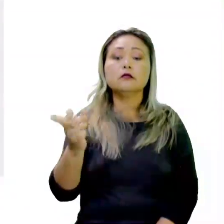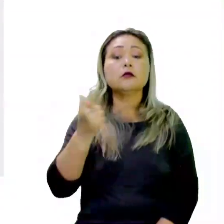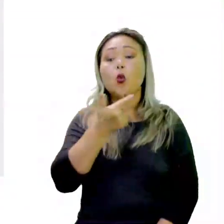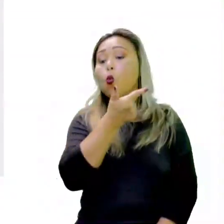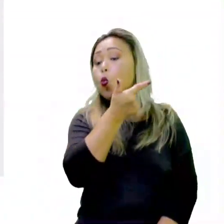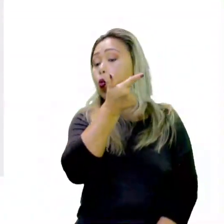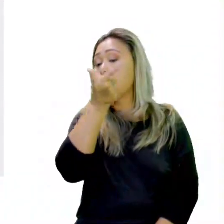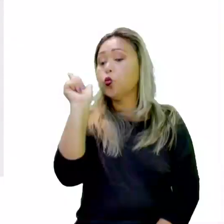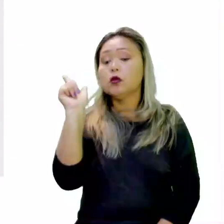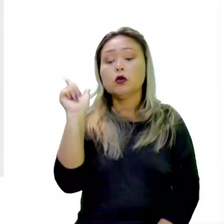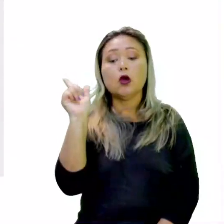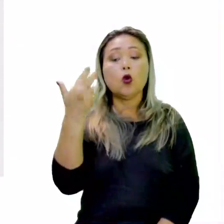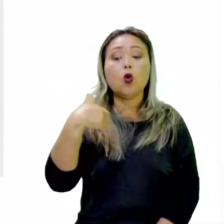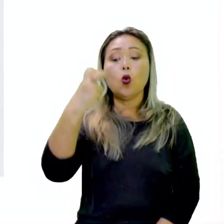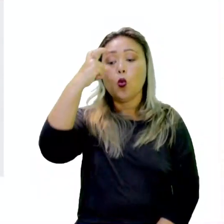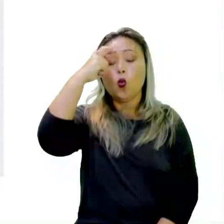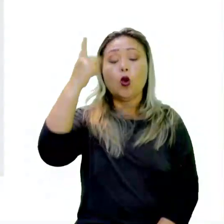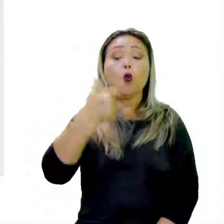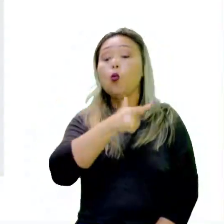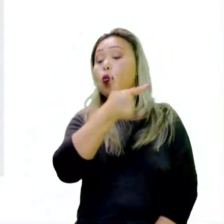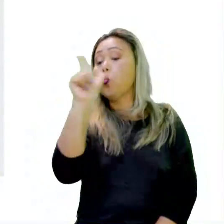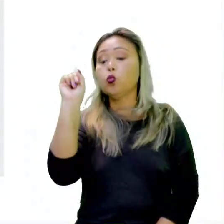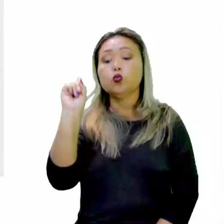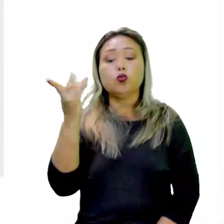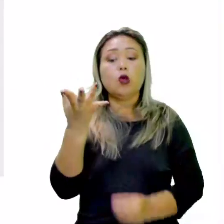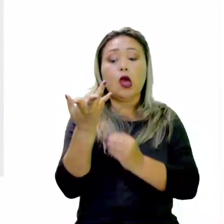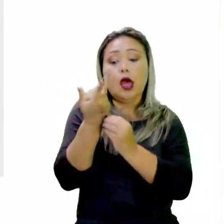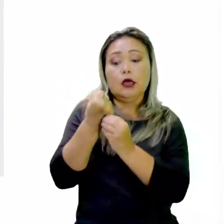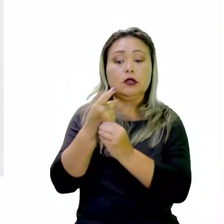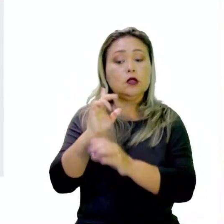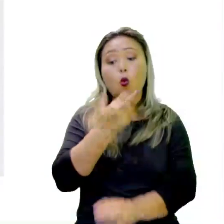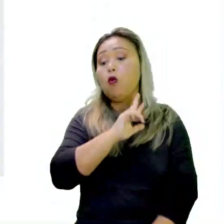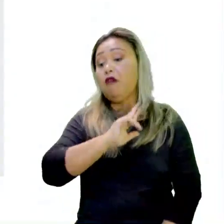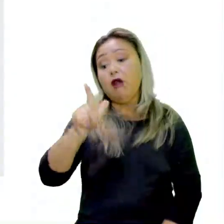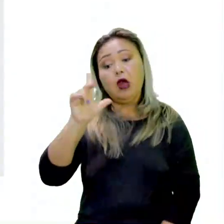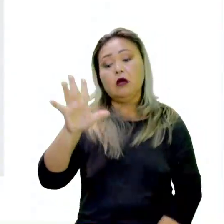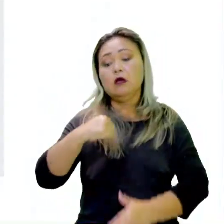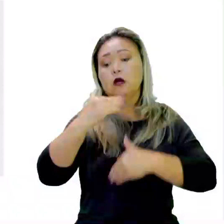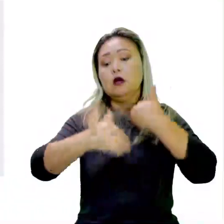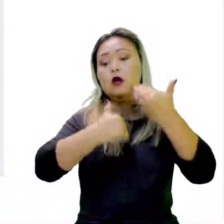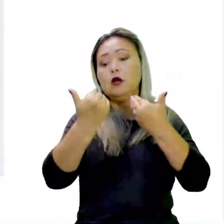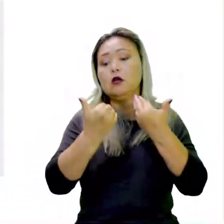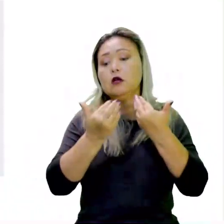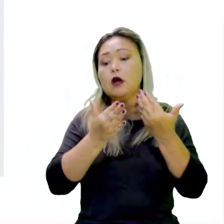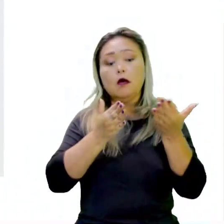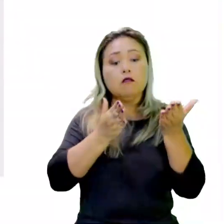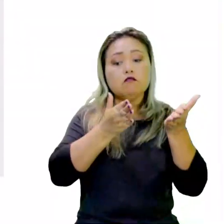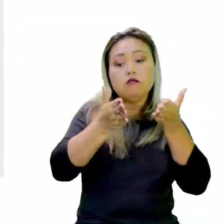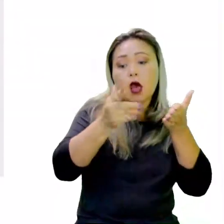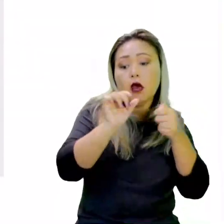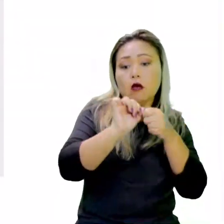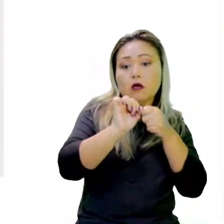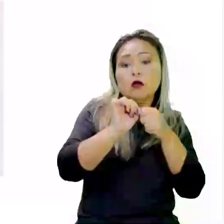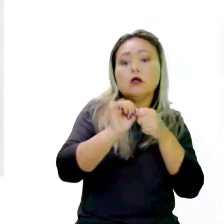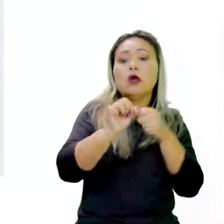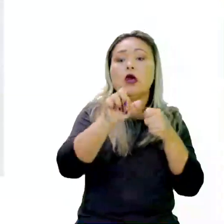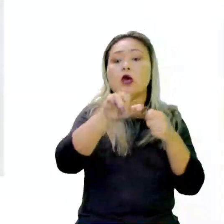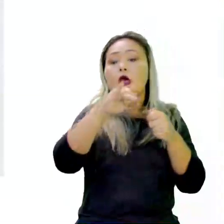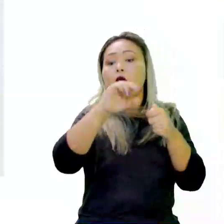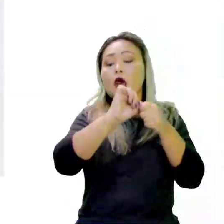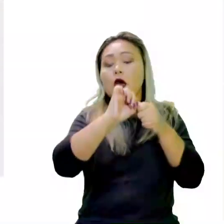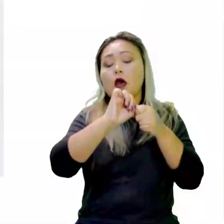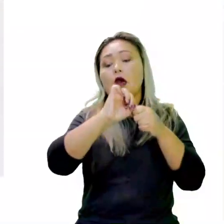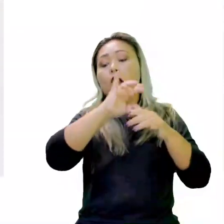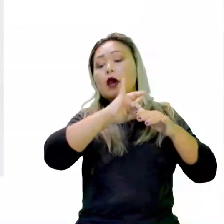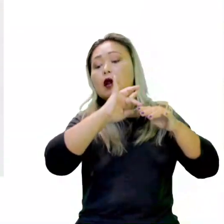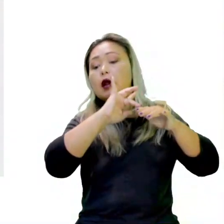uma outra cultura, uma outra visão. Eles se desenvolveram em dois períodos, o período arcaico e o